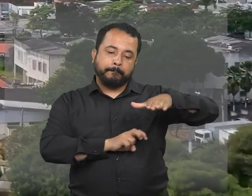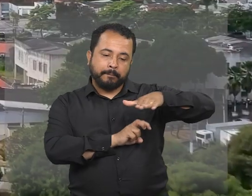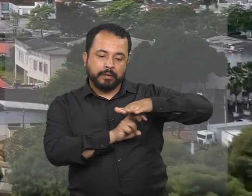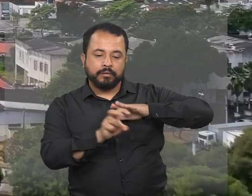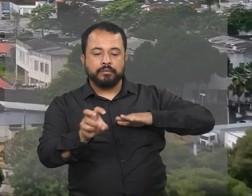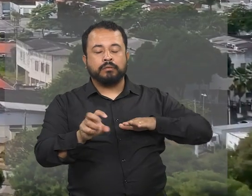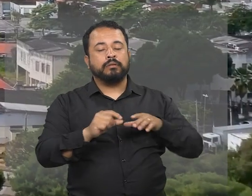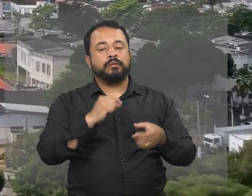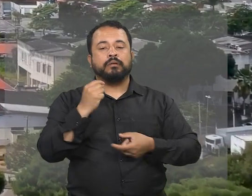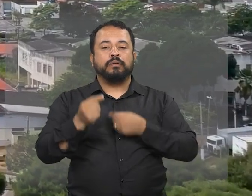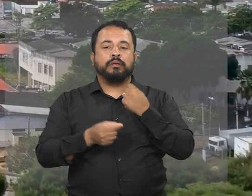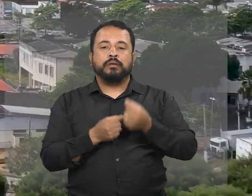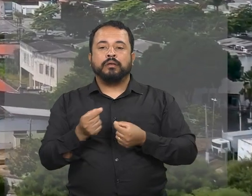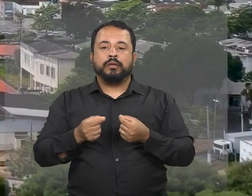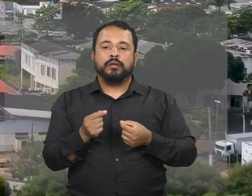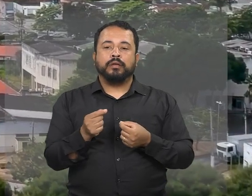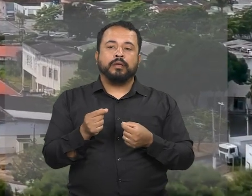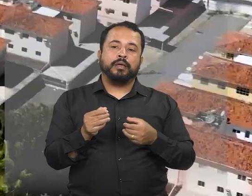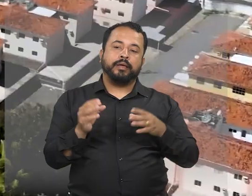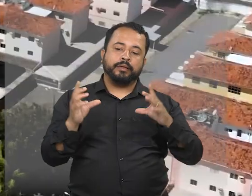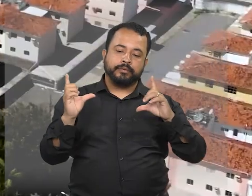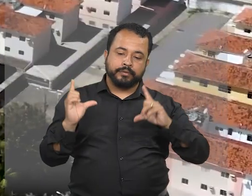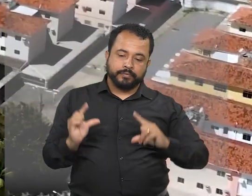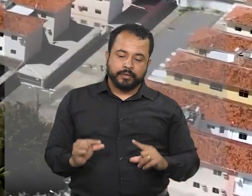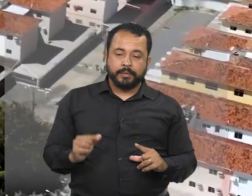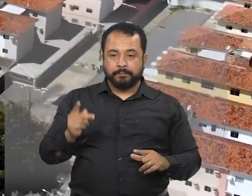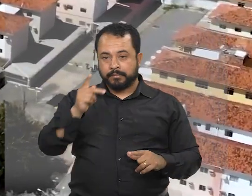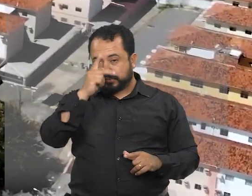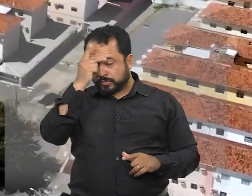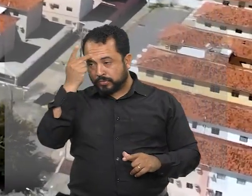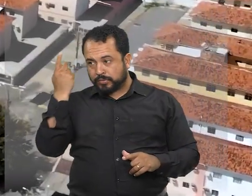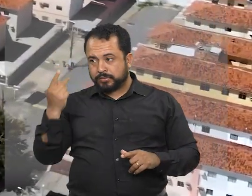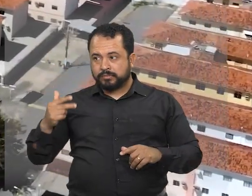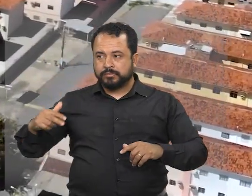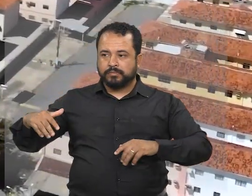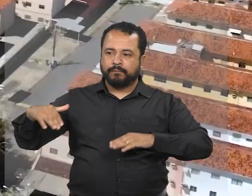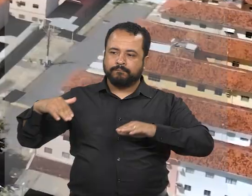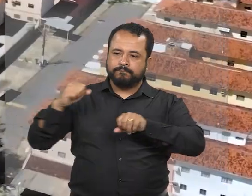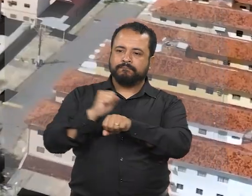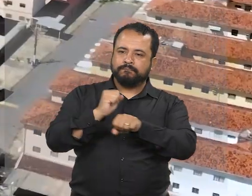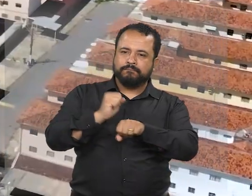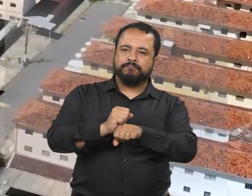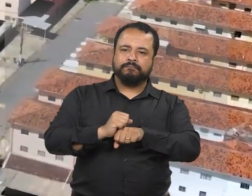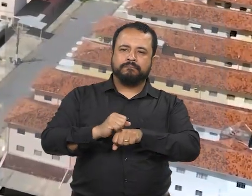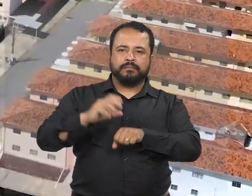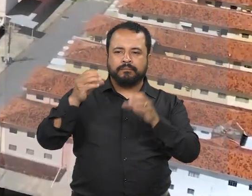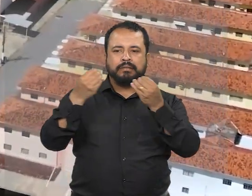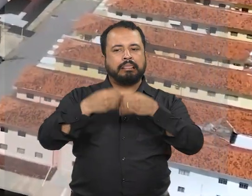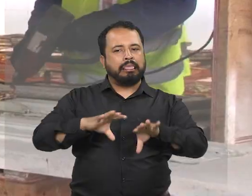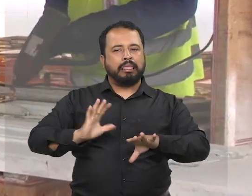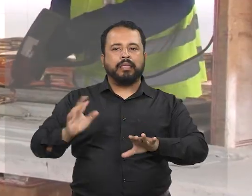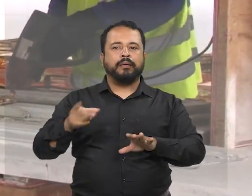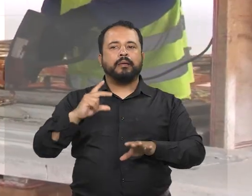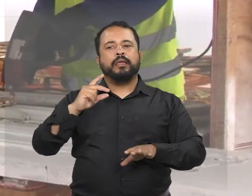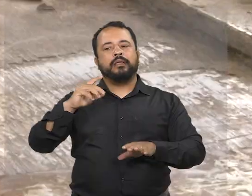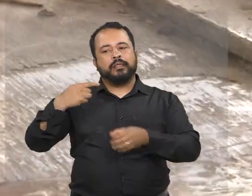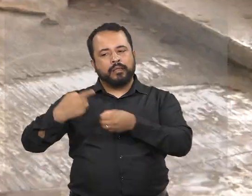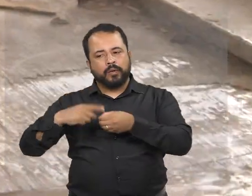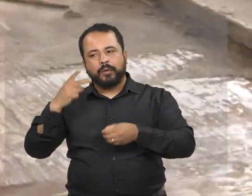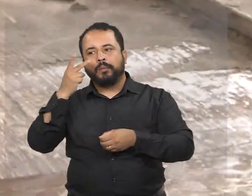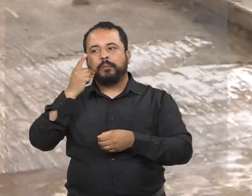urbano capaz de redistribuir o fluxo, aliviar os gargalos e devolver ritmo ao cotidiano de Maceió.